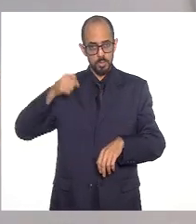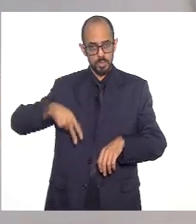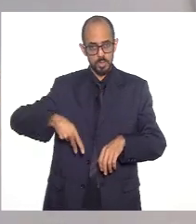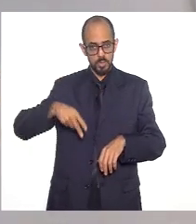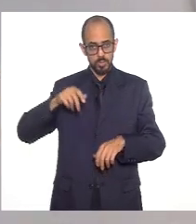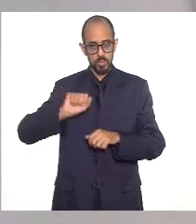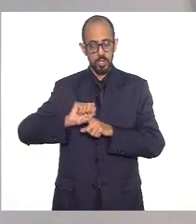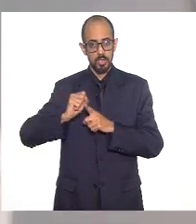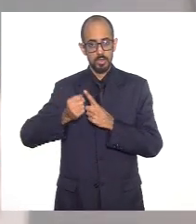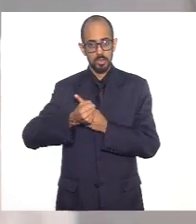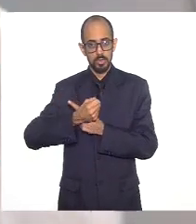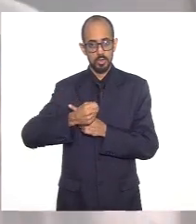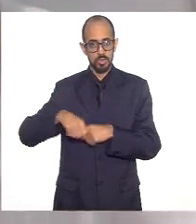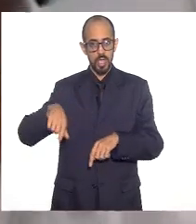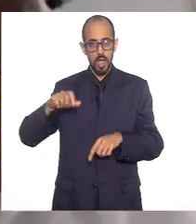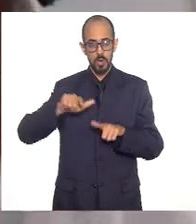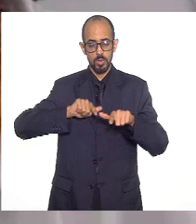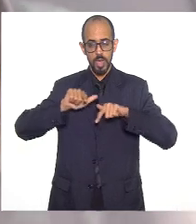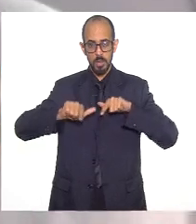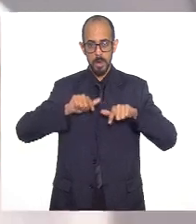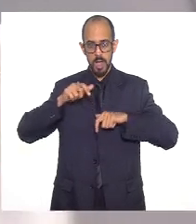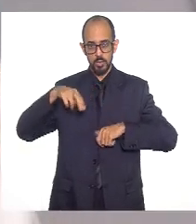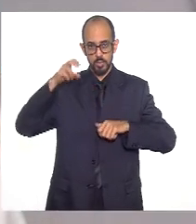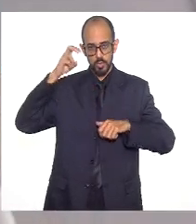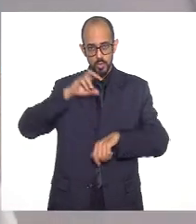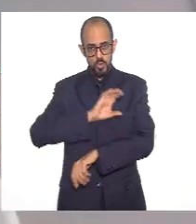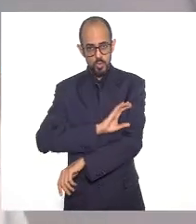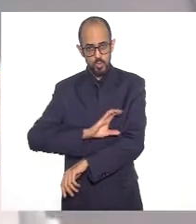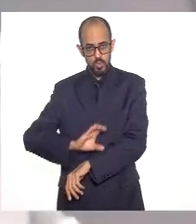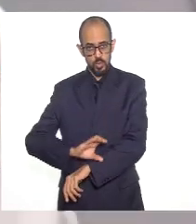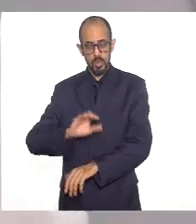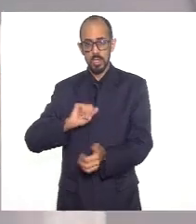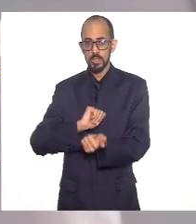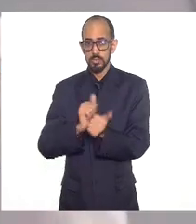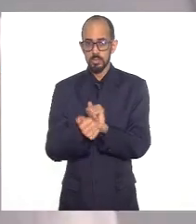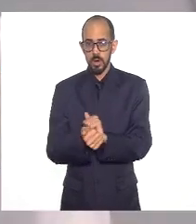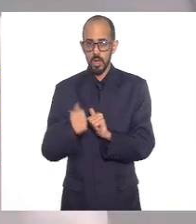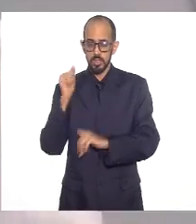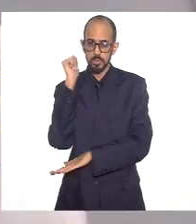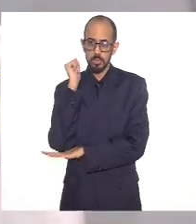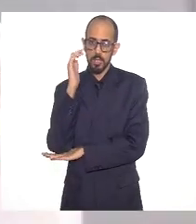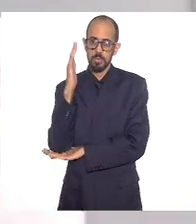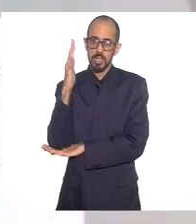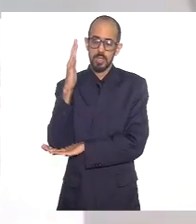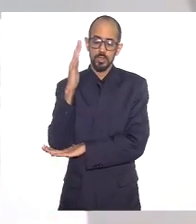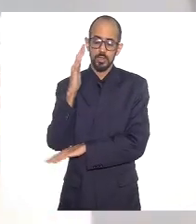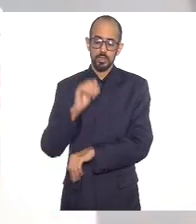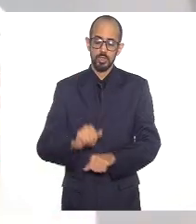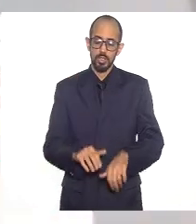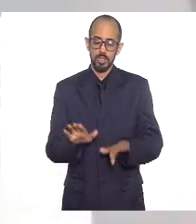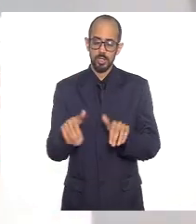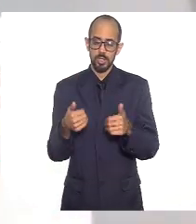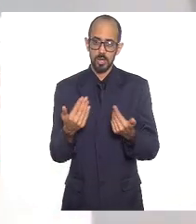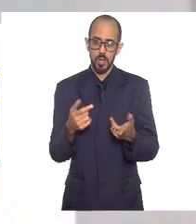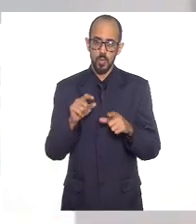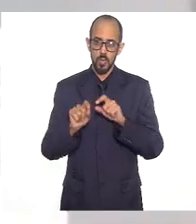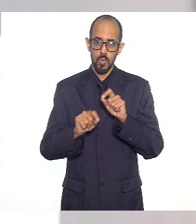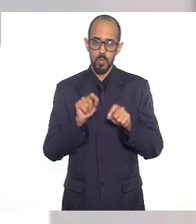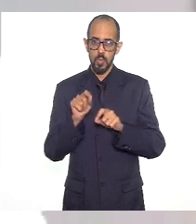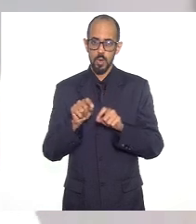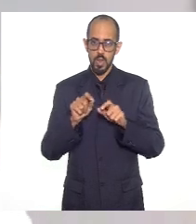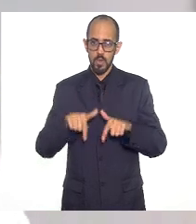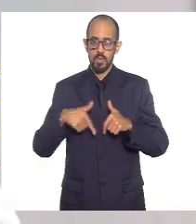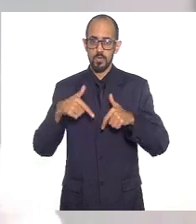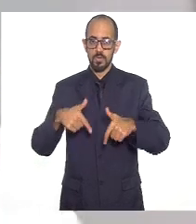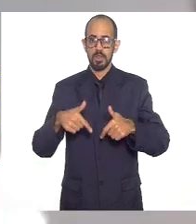assistência social, como trabalho, como cultura, como esportes, o meio ambiente. Então, o